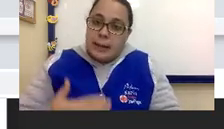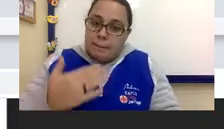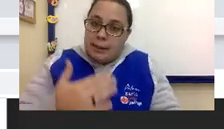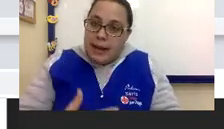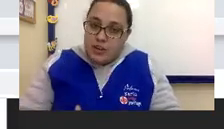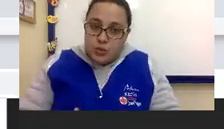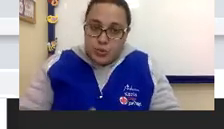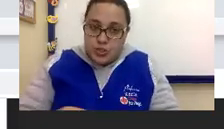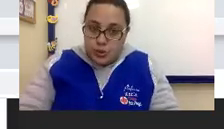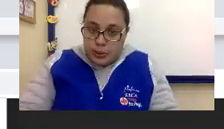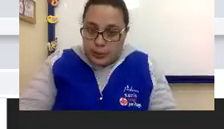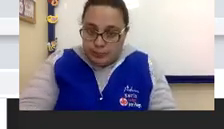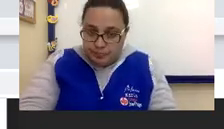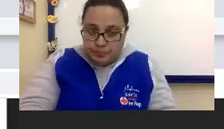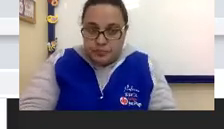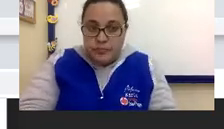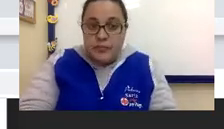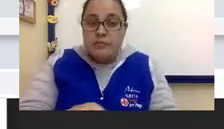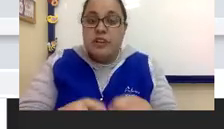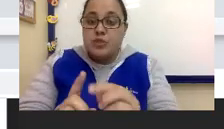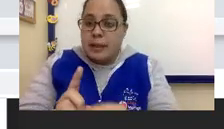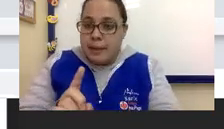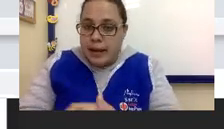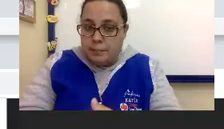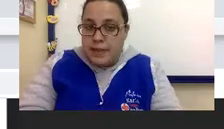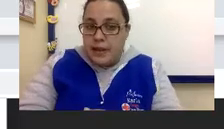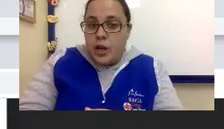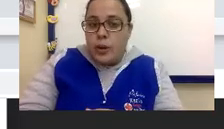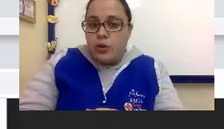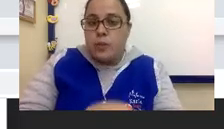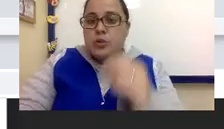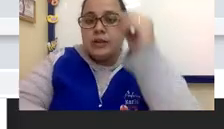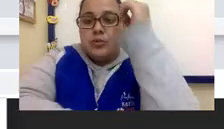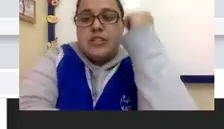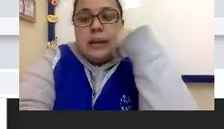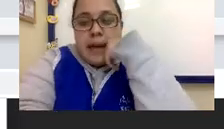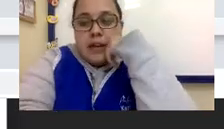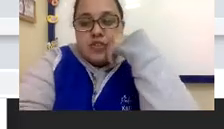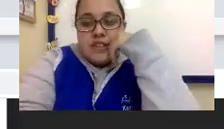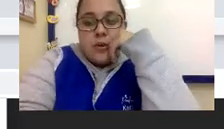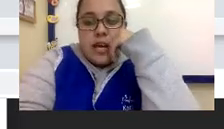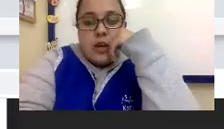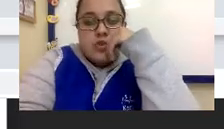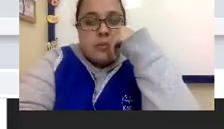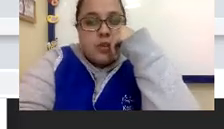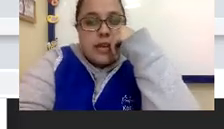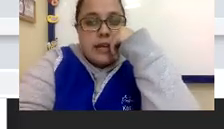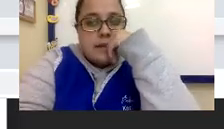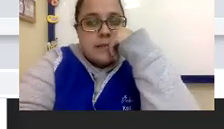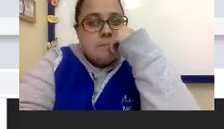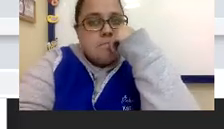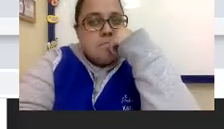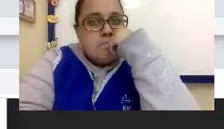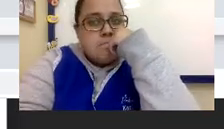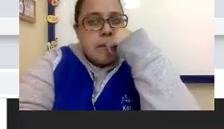daí para baixo do estômago. Vamos lembrar. Qual é o nome dado nos alimentos que são ricos em